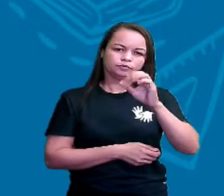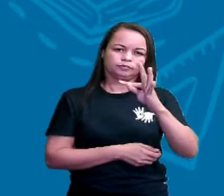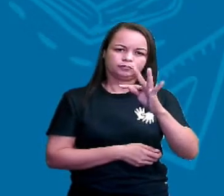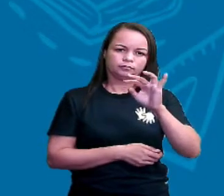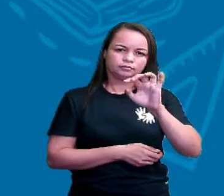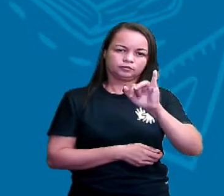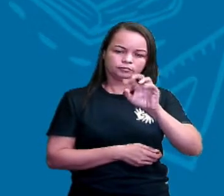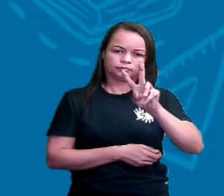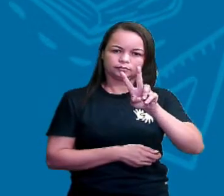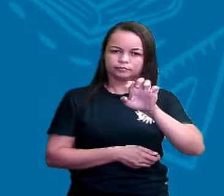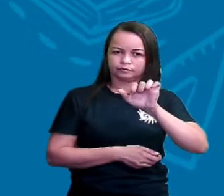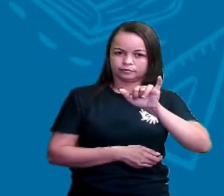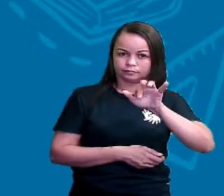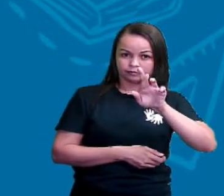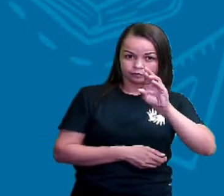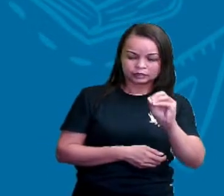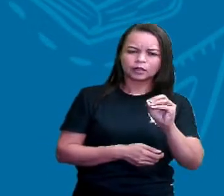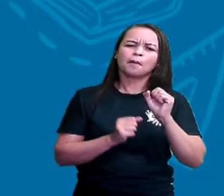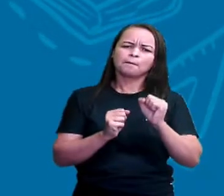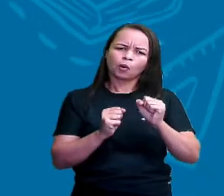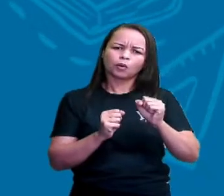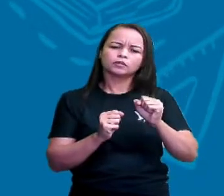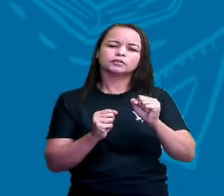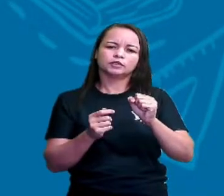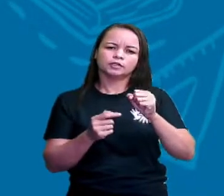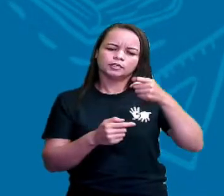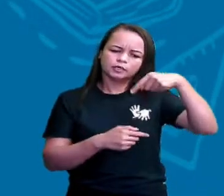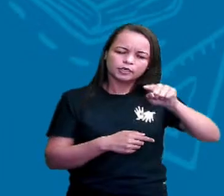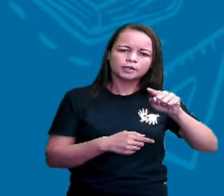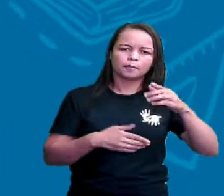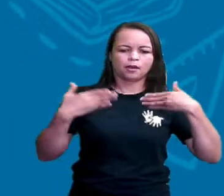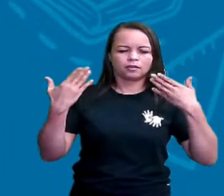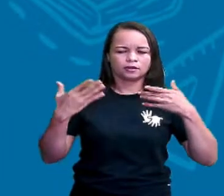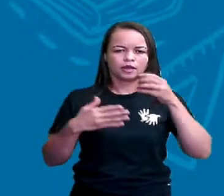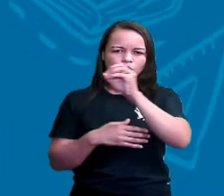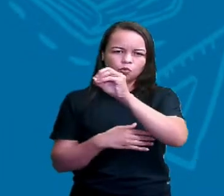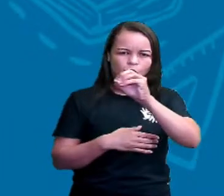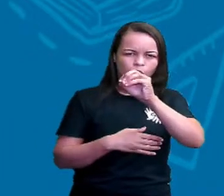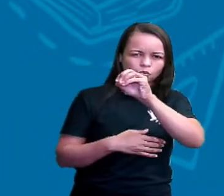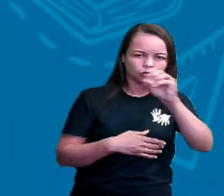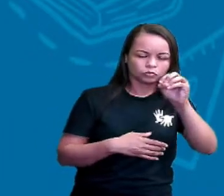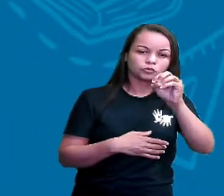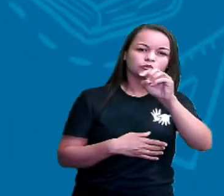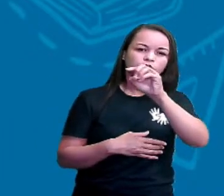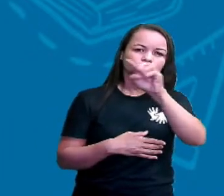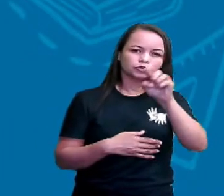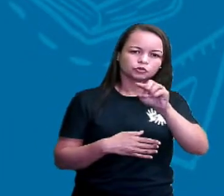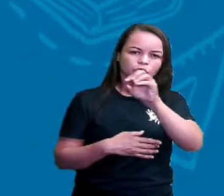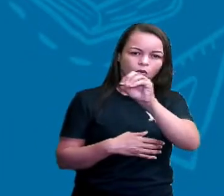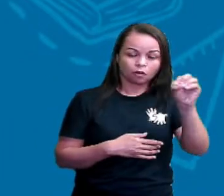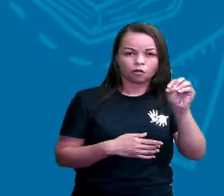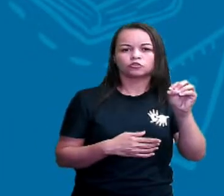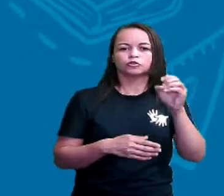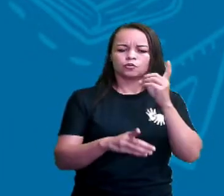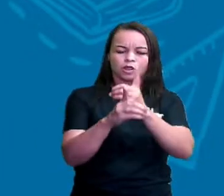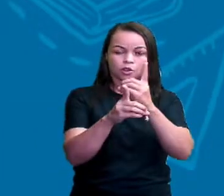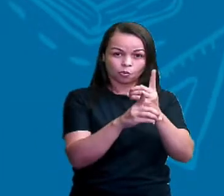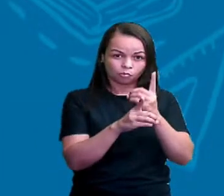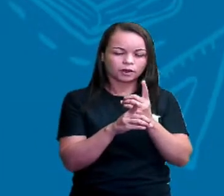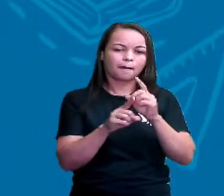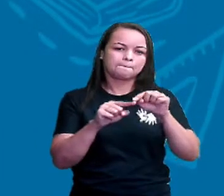zoológico, a gente pode ir no zoológico e encontrar uma girafa e um elefante. Mas no ambiente natural, lá na natureza,